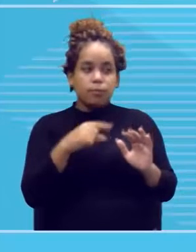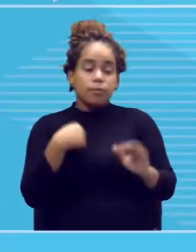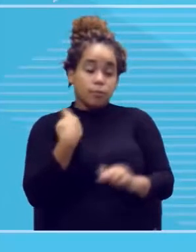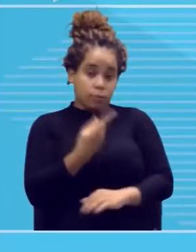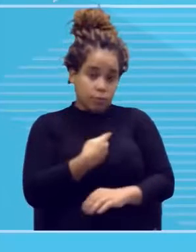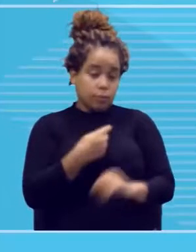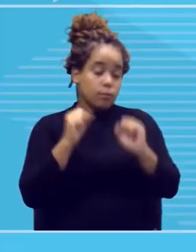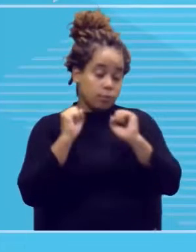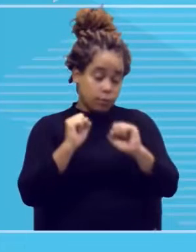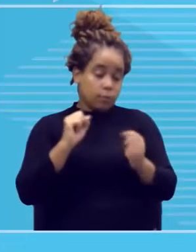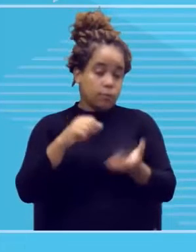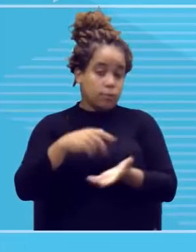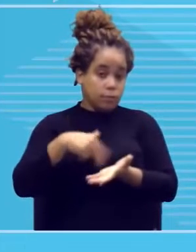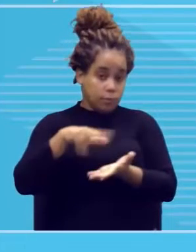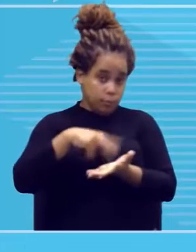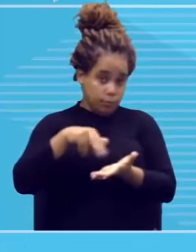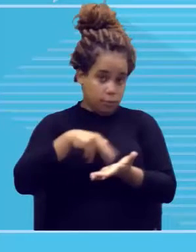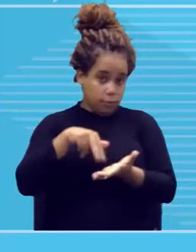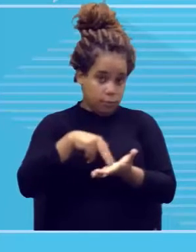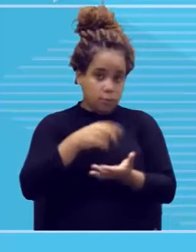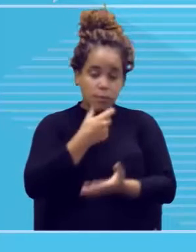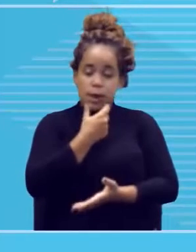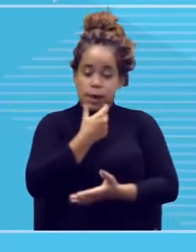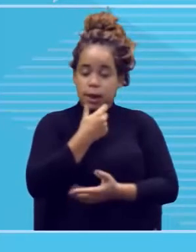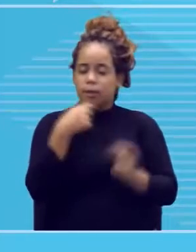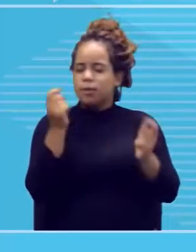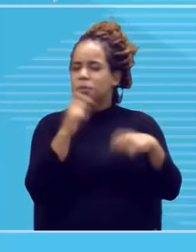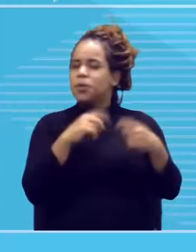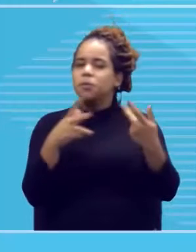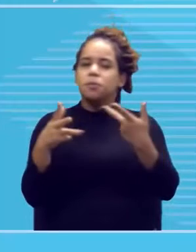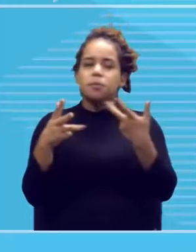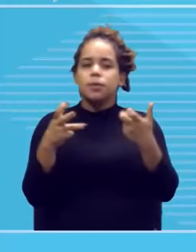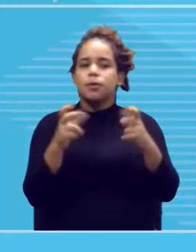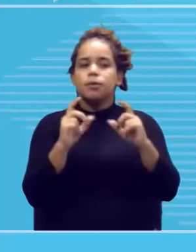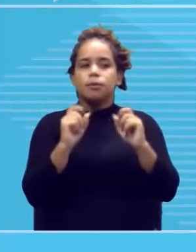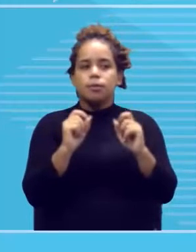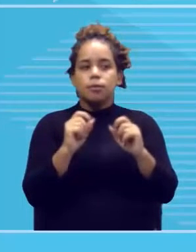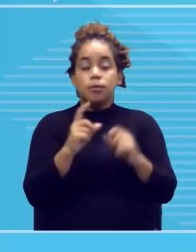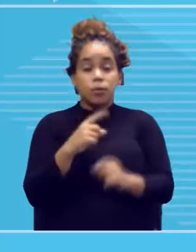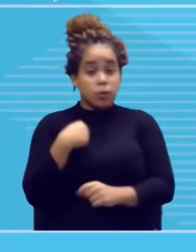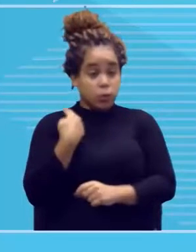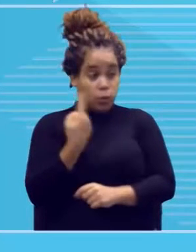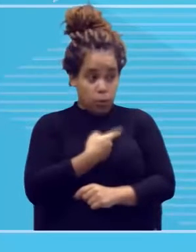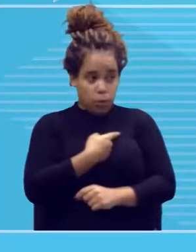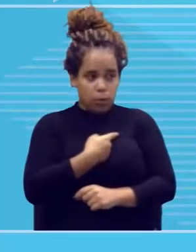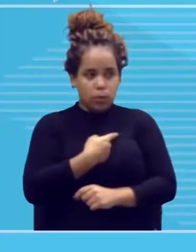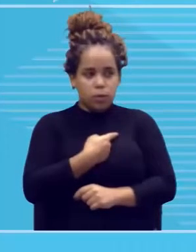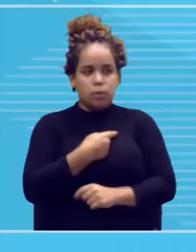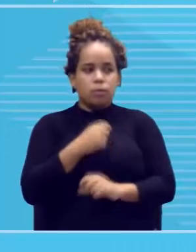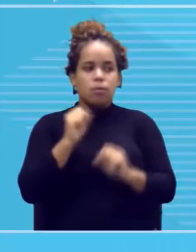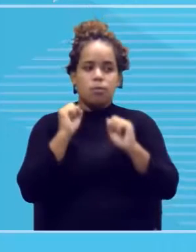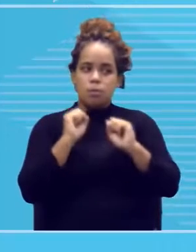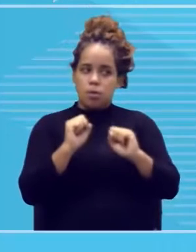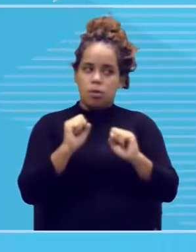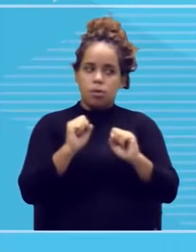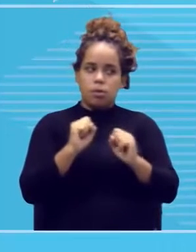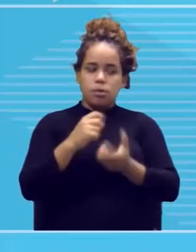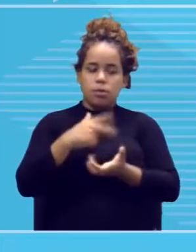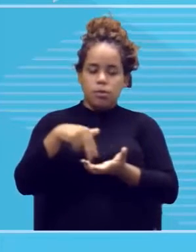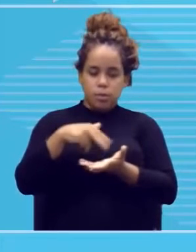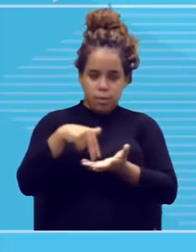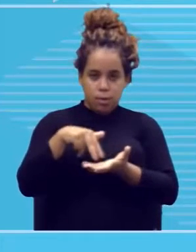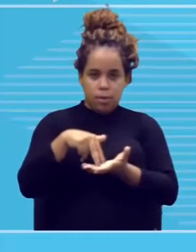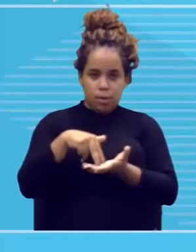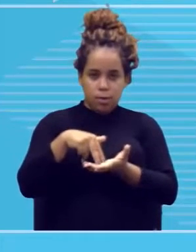dançar aqui eu consigo perceber Nós podemos dançar a pessoa está fazendo pedido chamando você